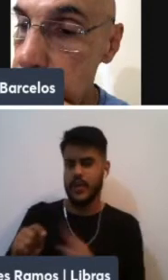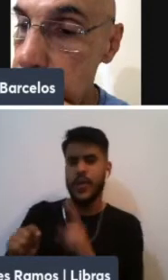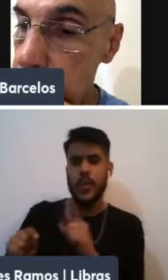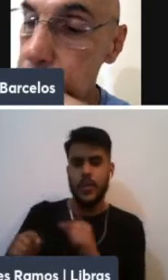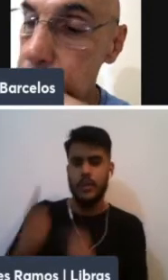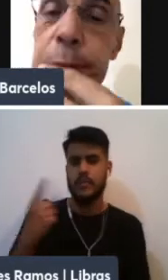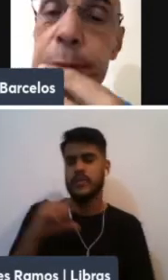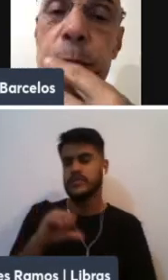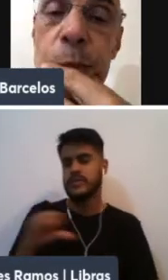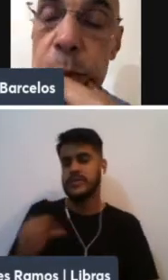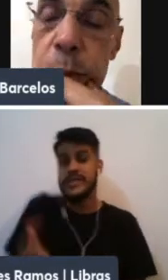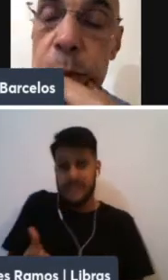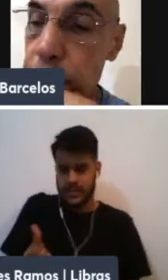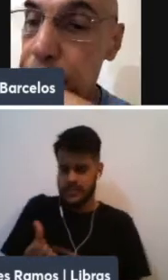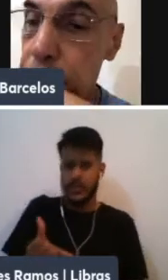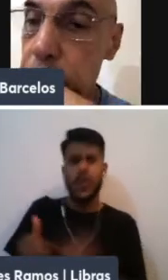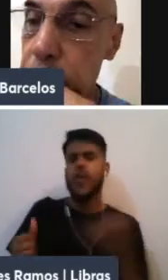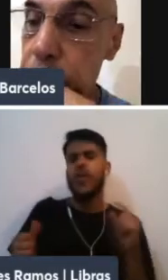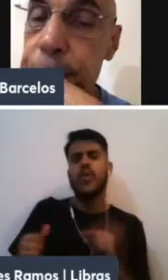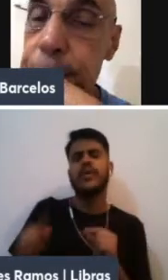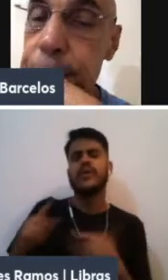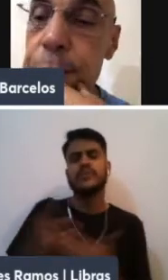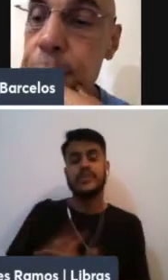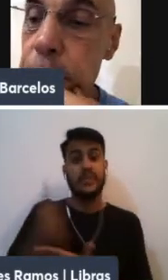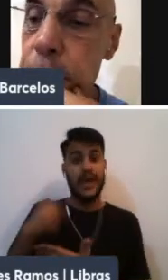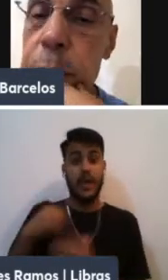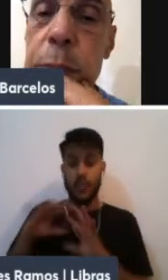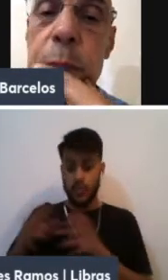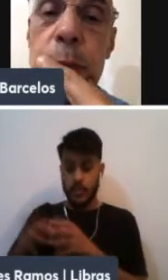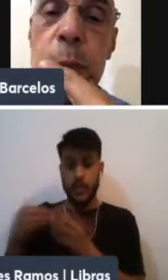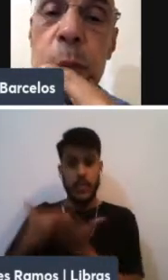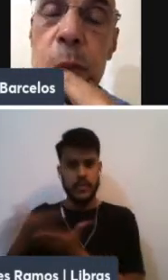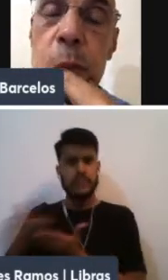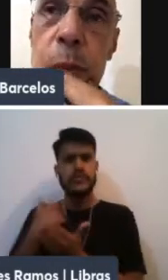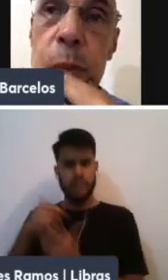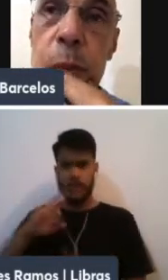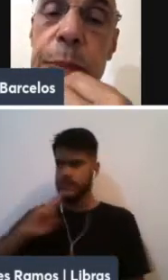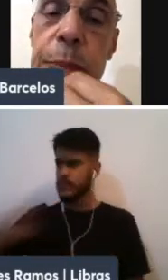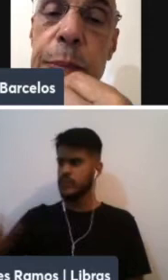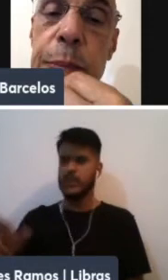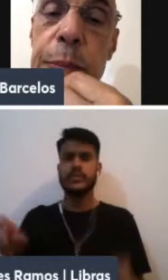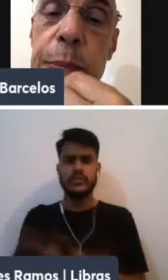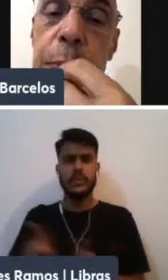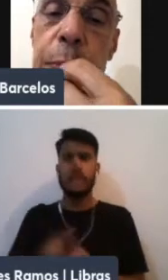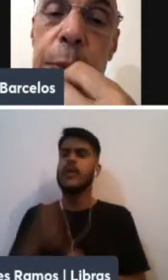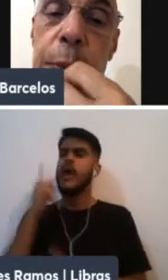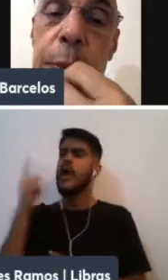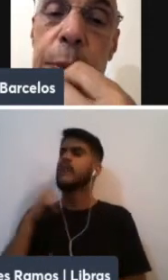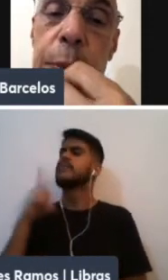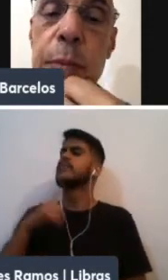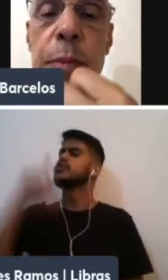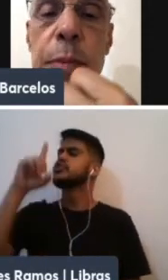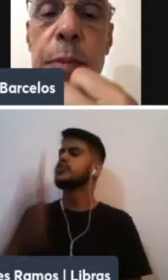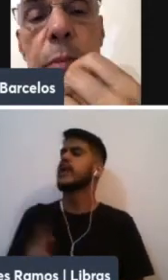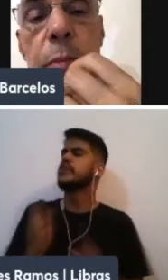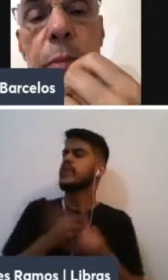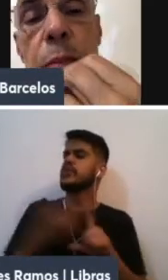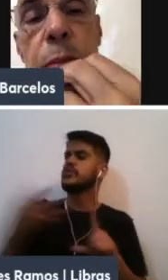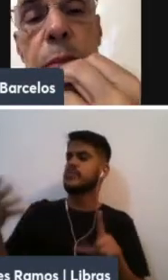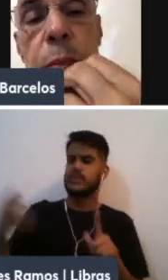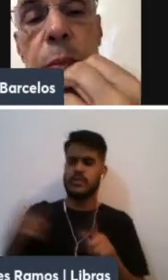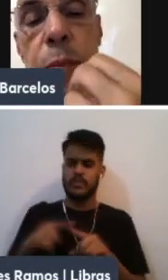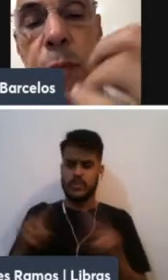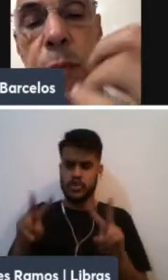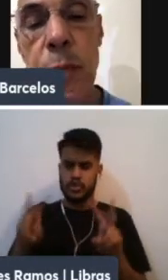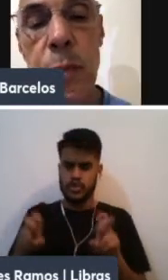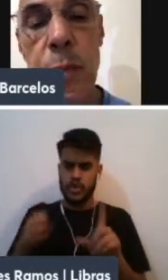começaram a reagir, já inclusive retomando a discussão da comunidade LGBT, mas não só da perspectiva da AIDS. Porque